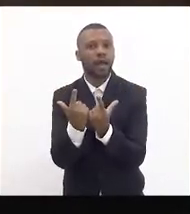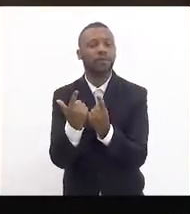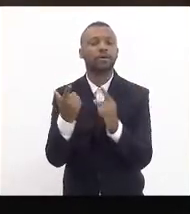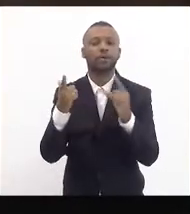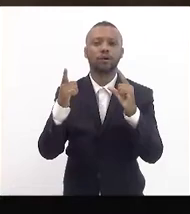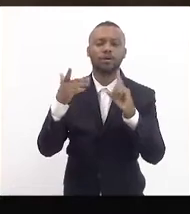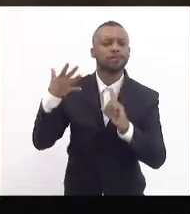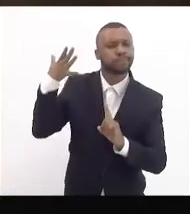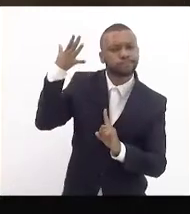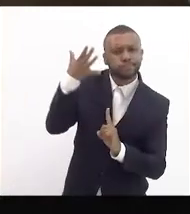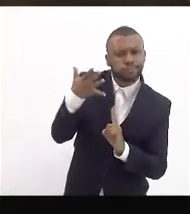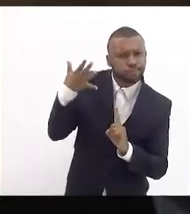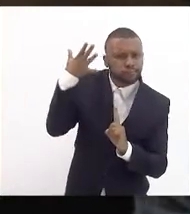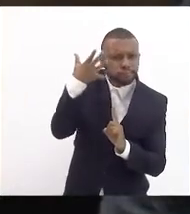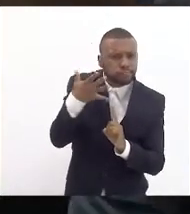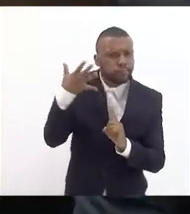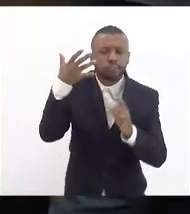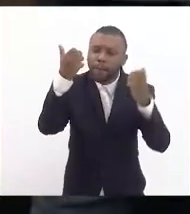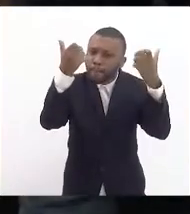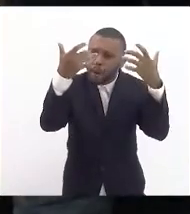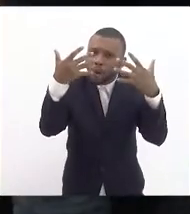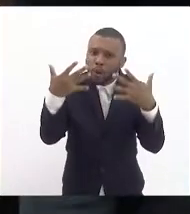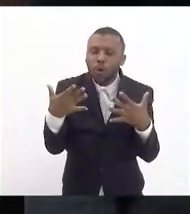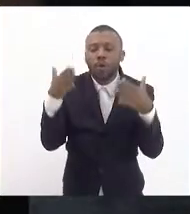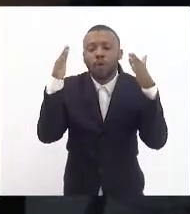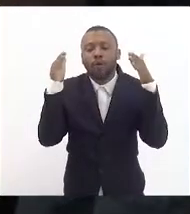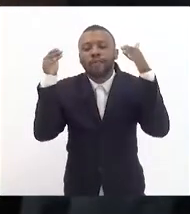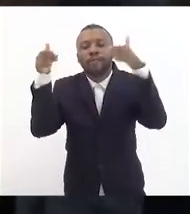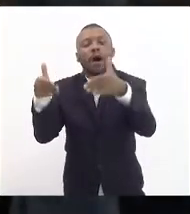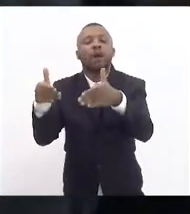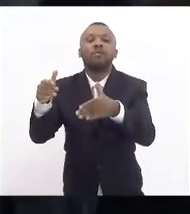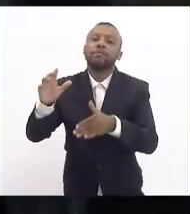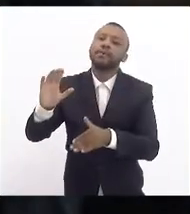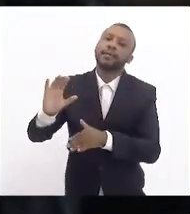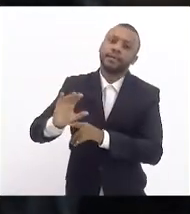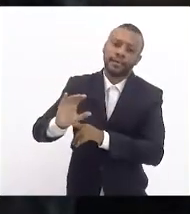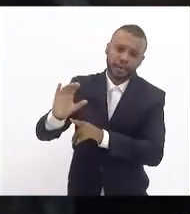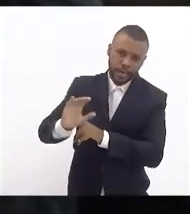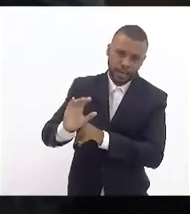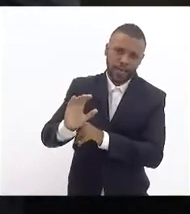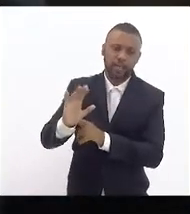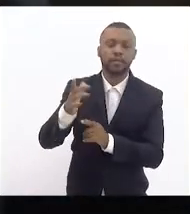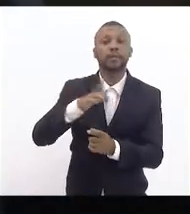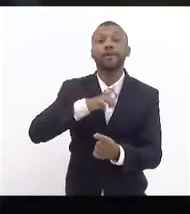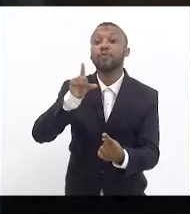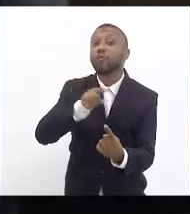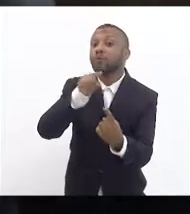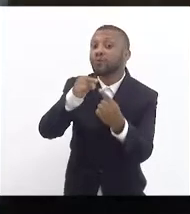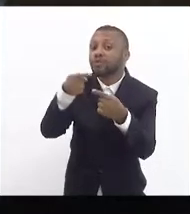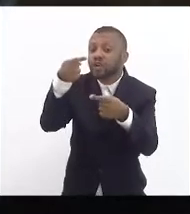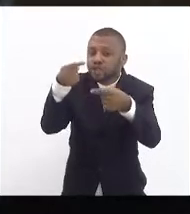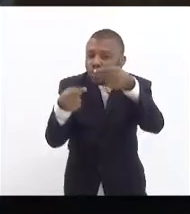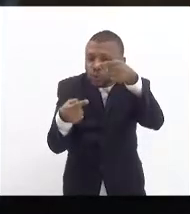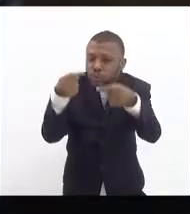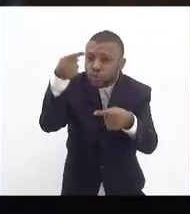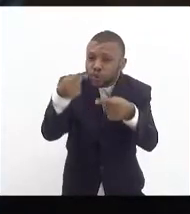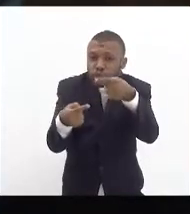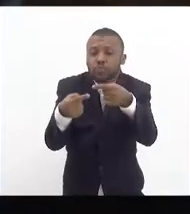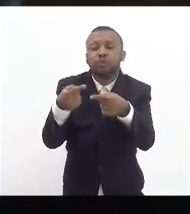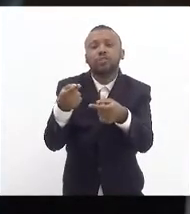simpósio verdadeiramente científico em que nós discutimos por quase